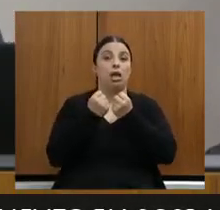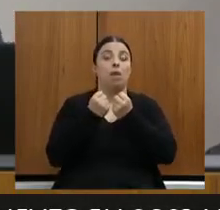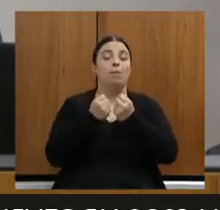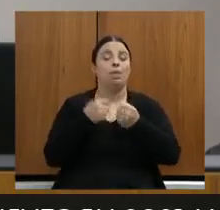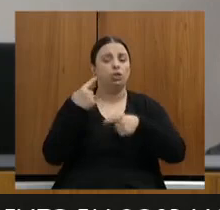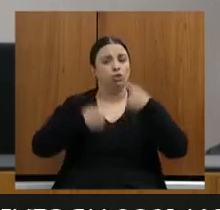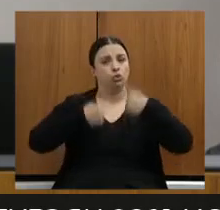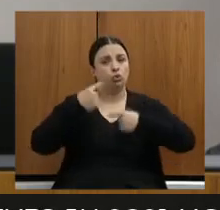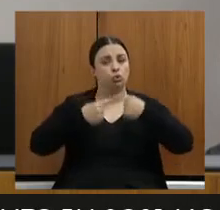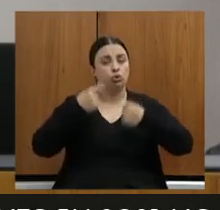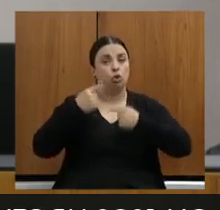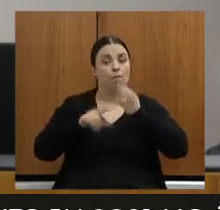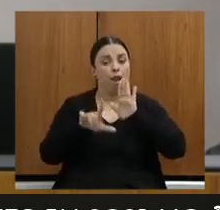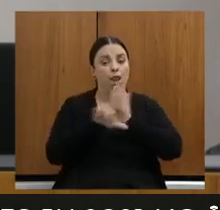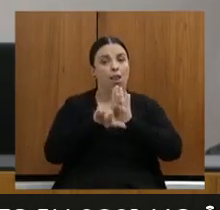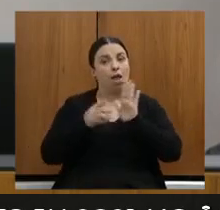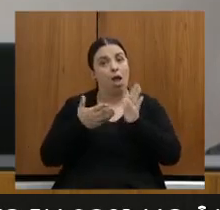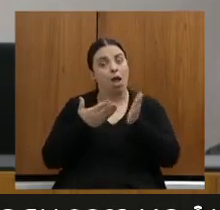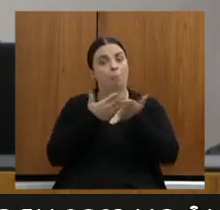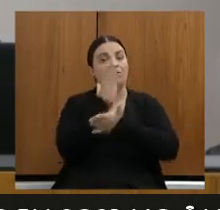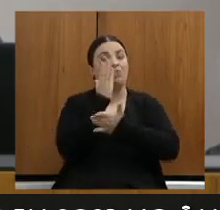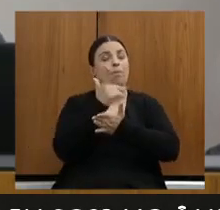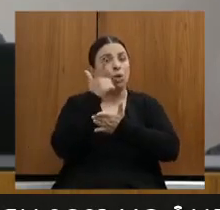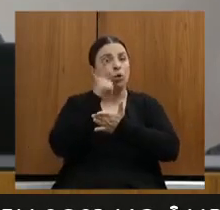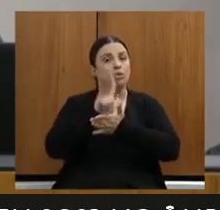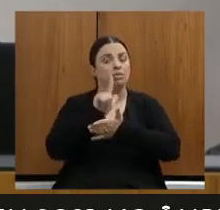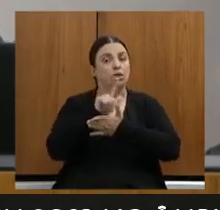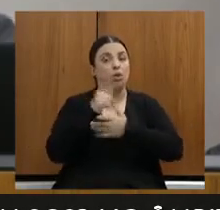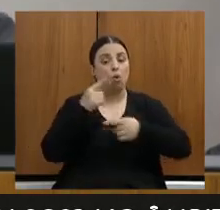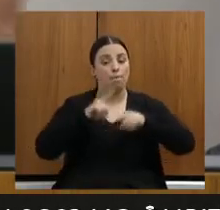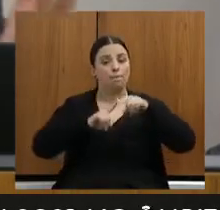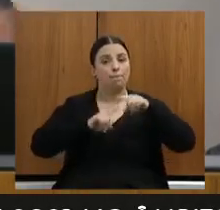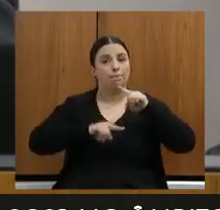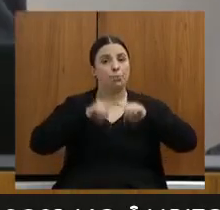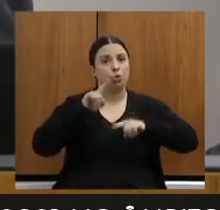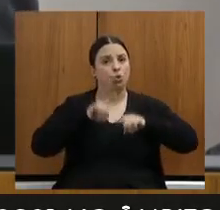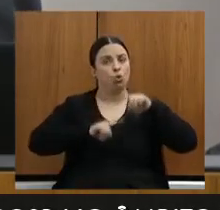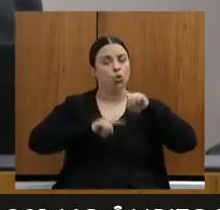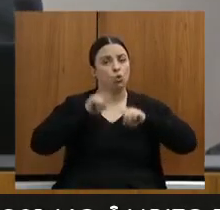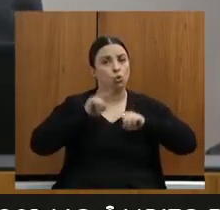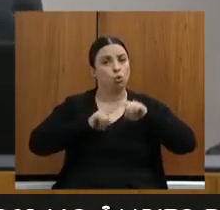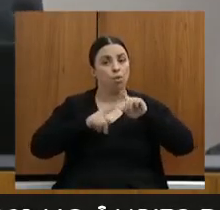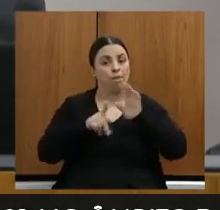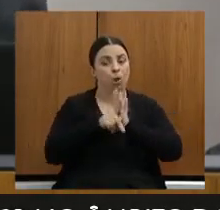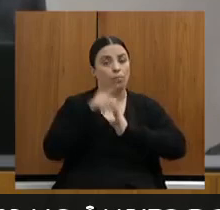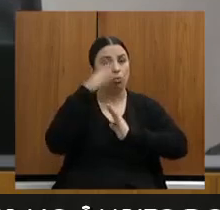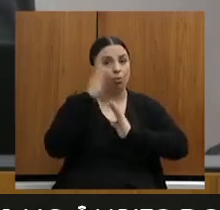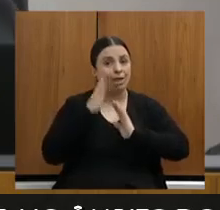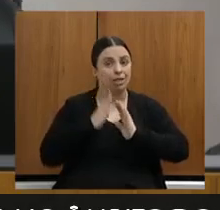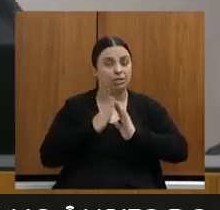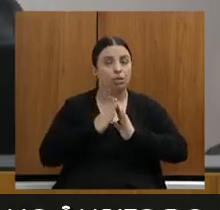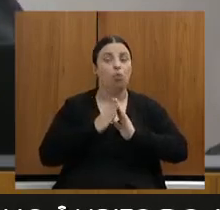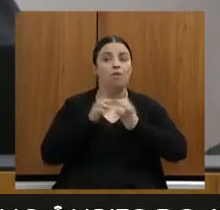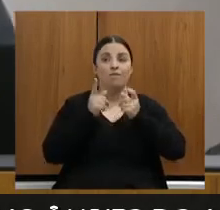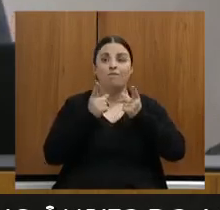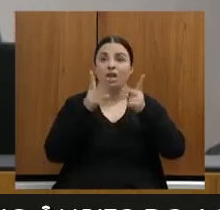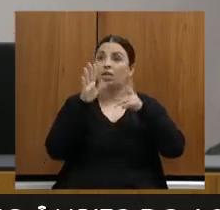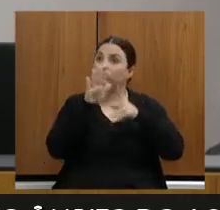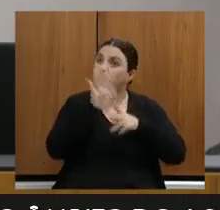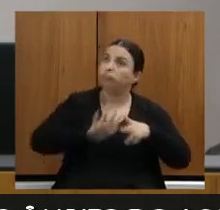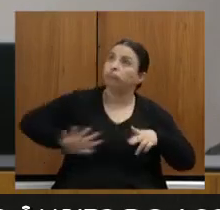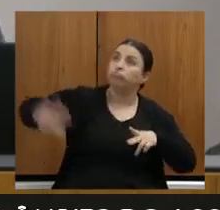que realmente coloque o nosso produto produto brasileiros em condição de circular em todo território nacional